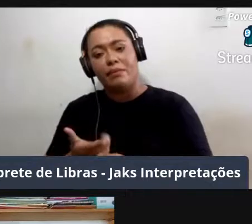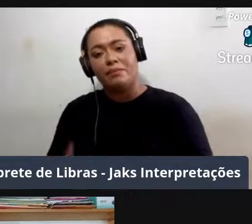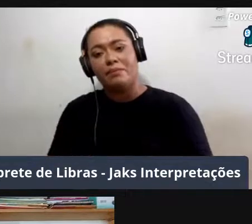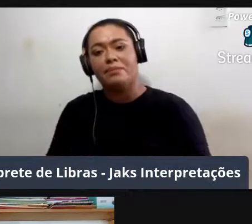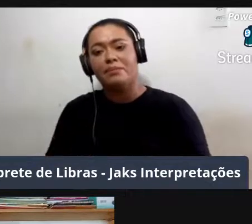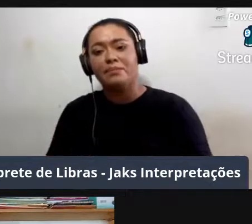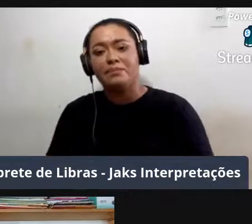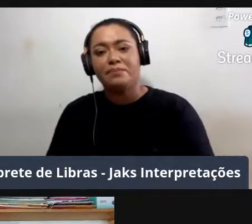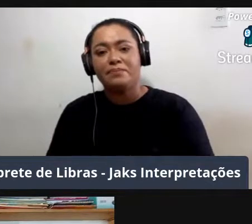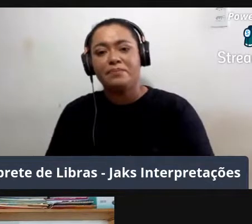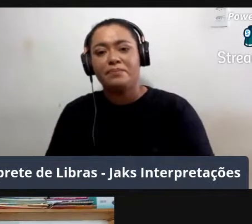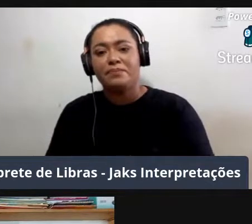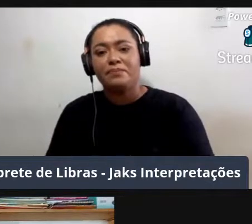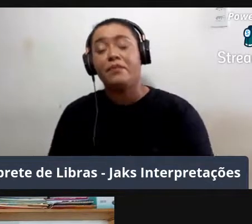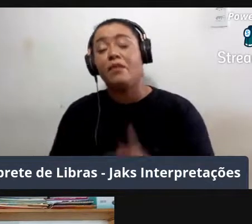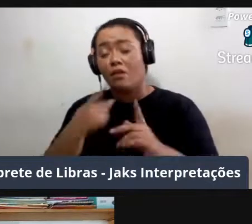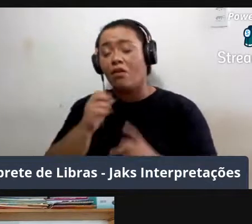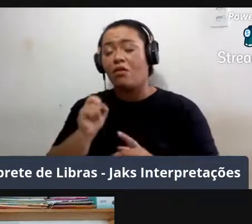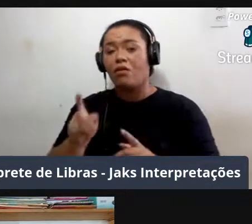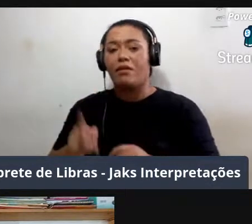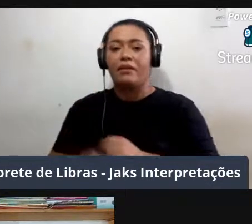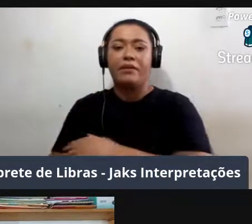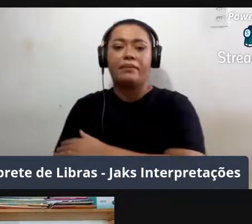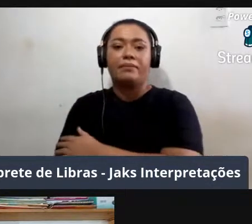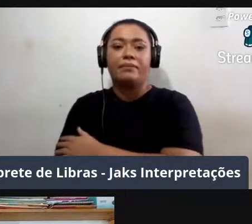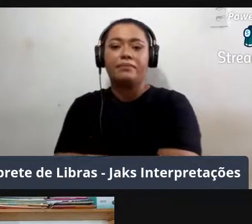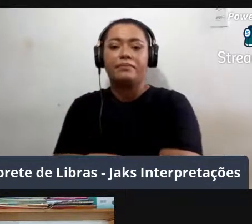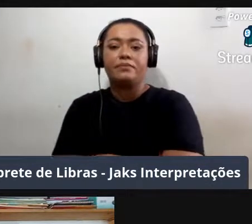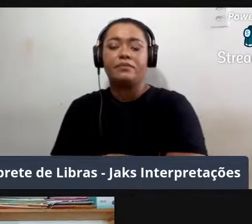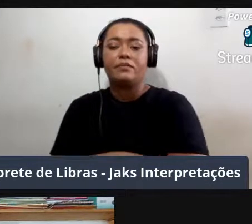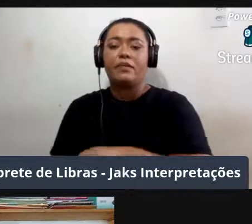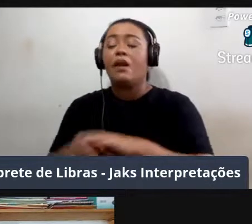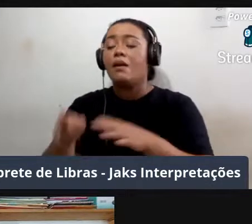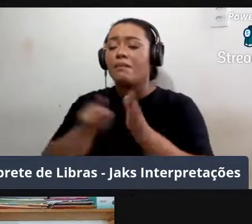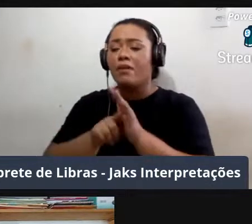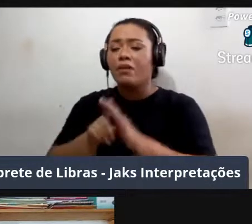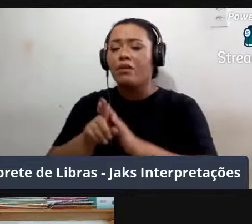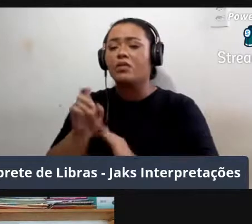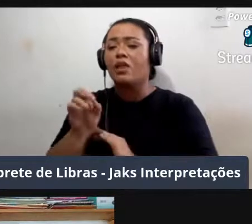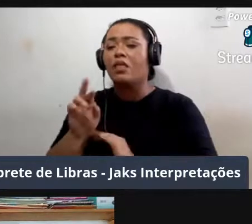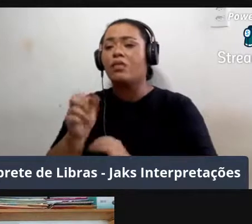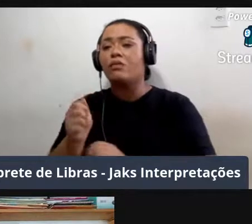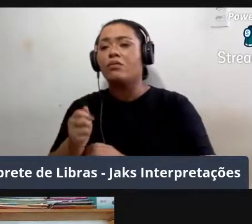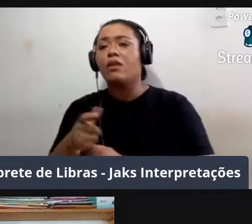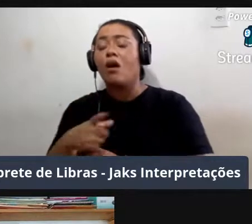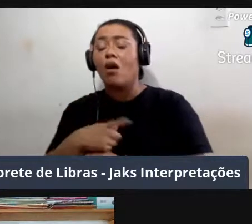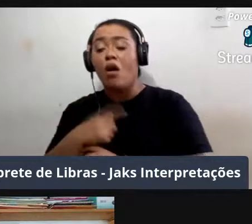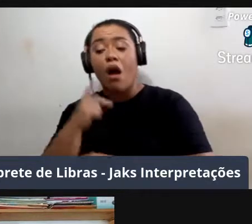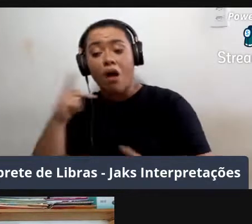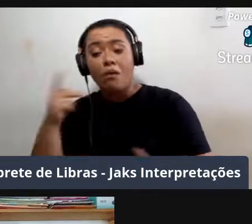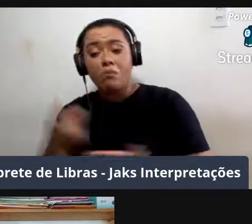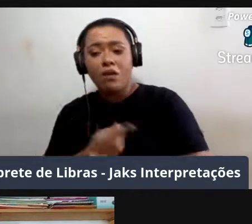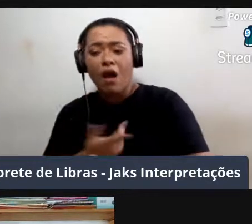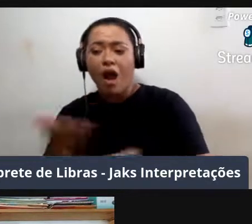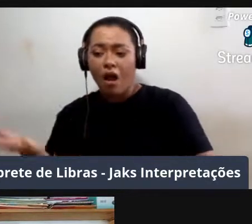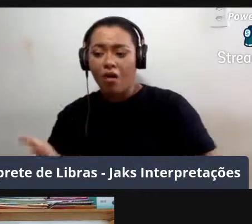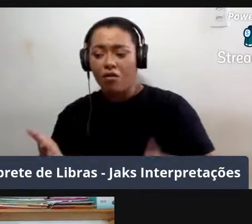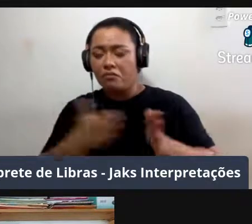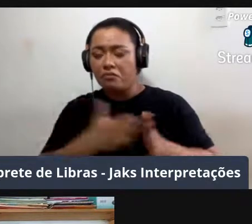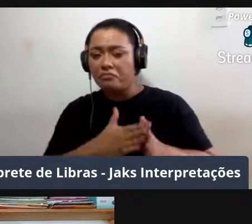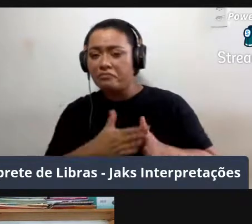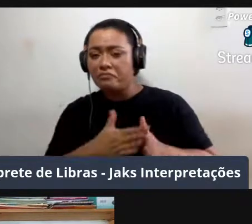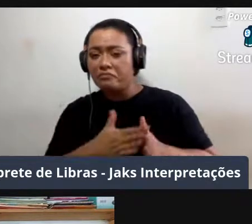Joia. E, Dura, teve algum acontecimento nesses últimos dias que tu... gostaria